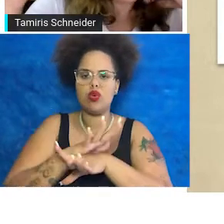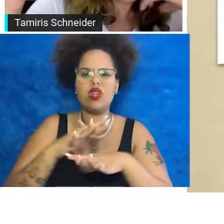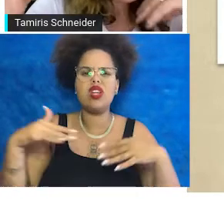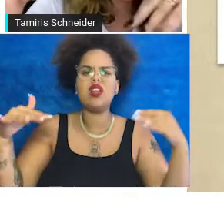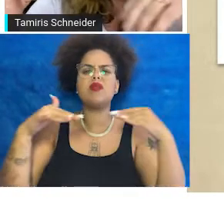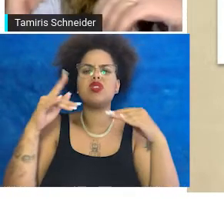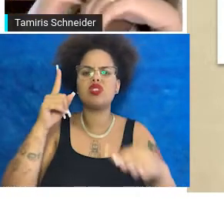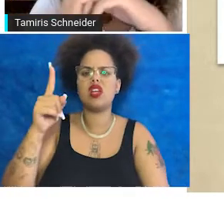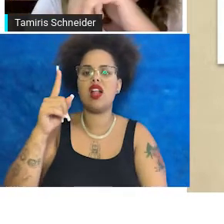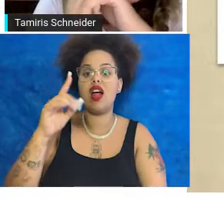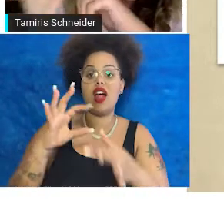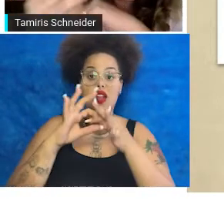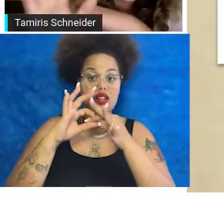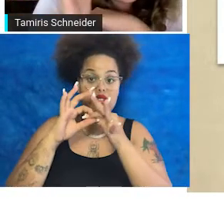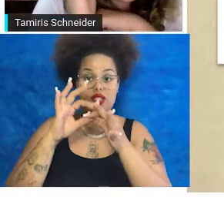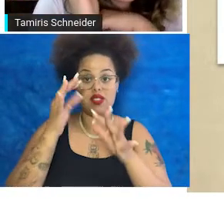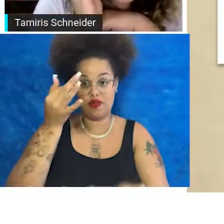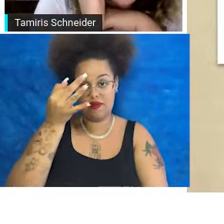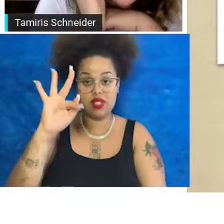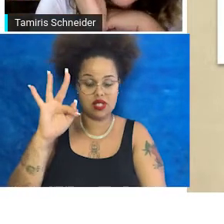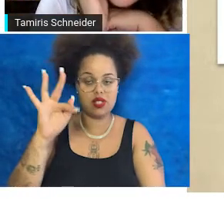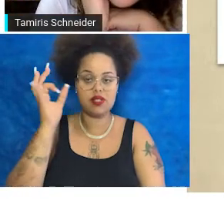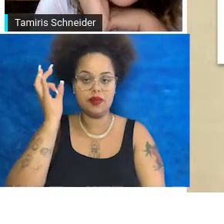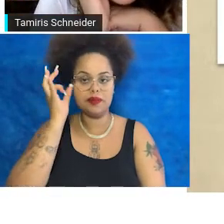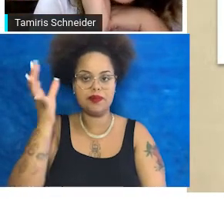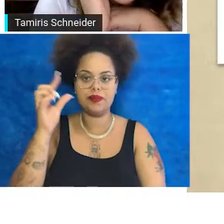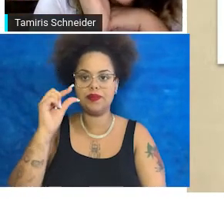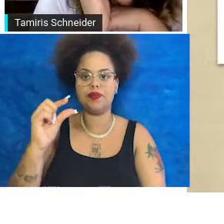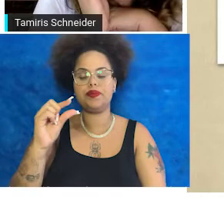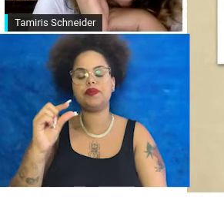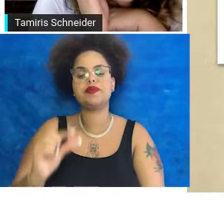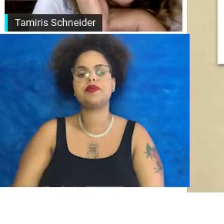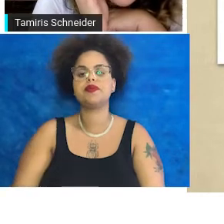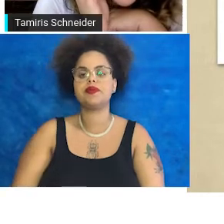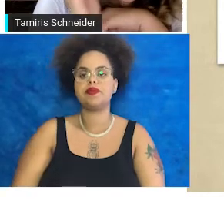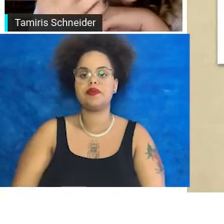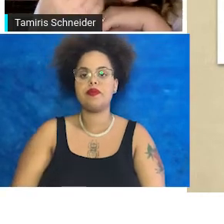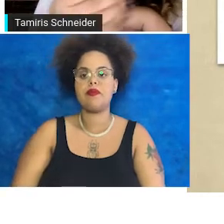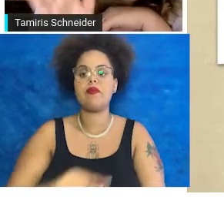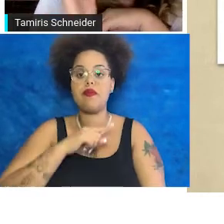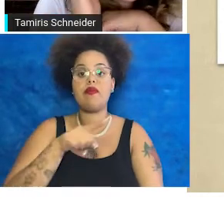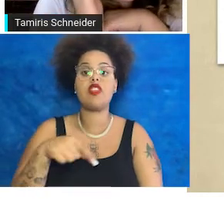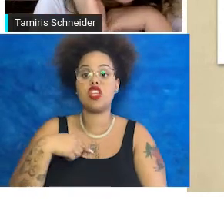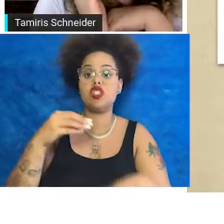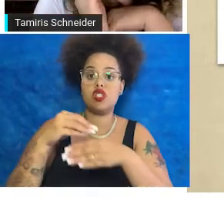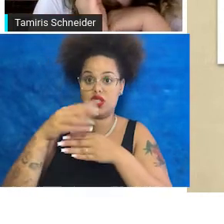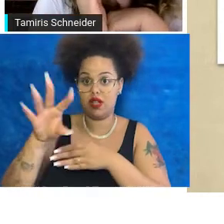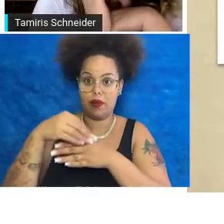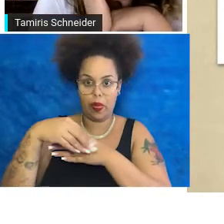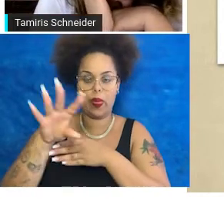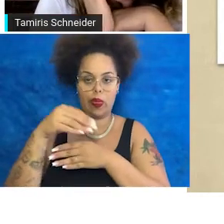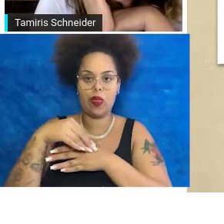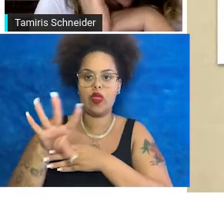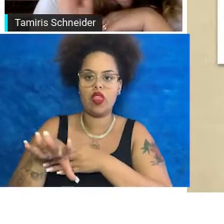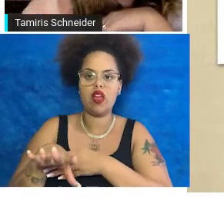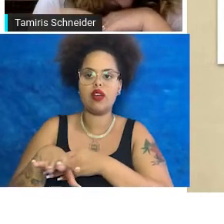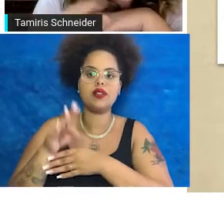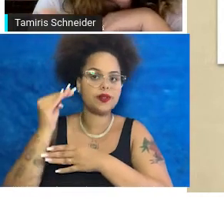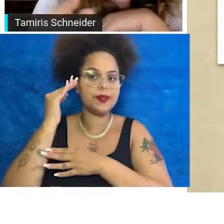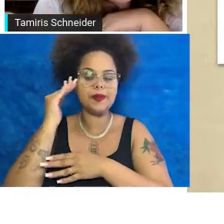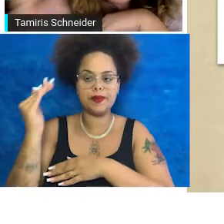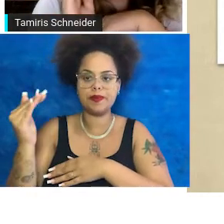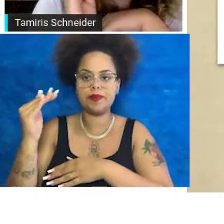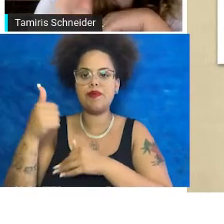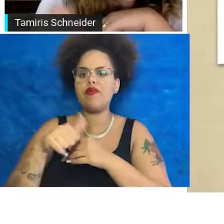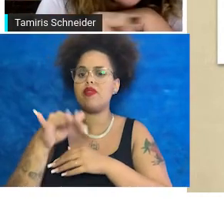lá na Aliança Francesa. Então, facilitou um pouco, né? E aí, a gente levou esses elementos aí principais. Tá